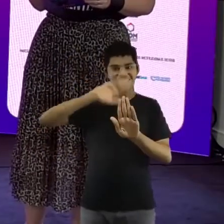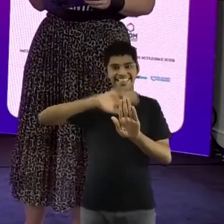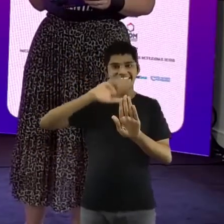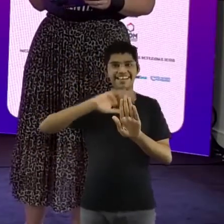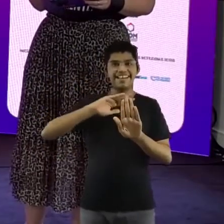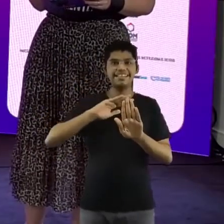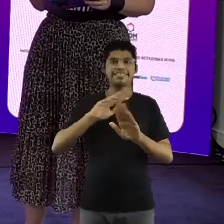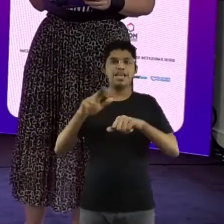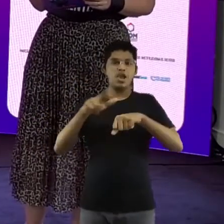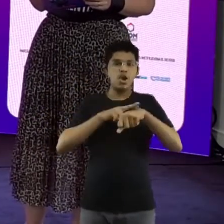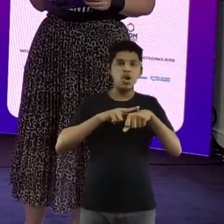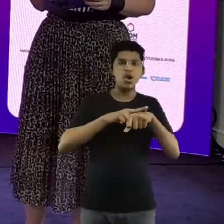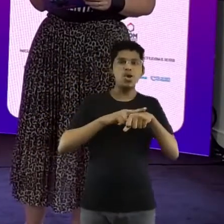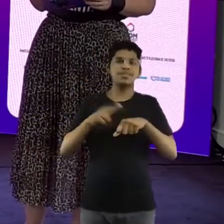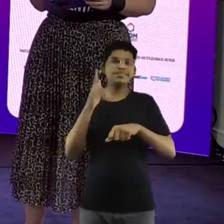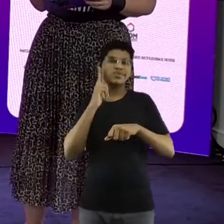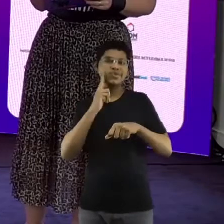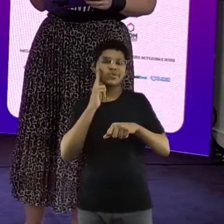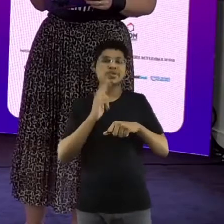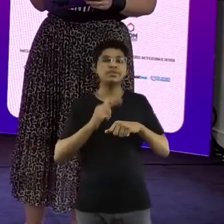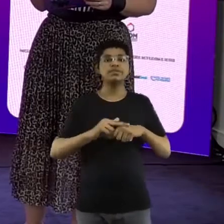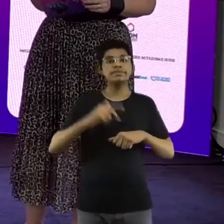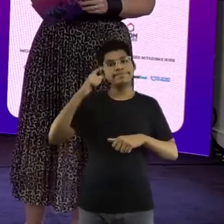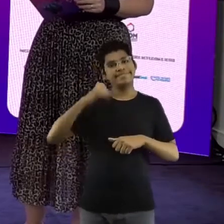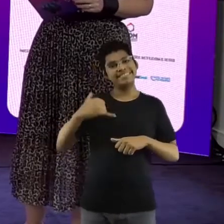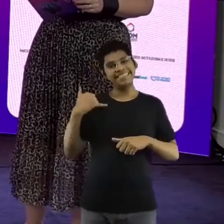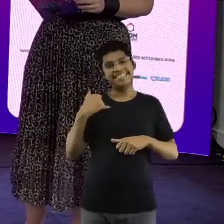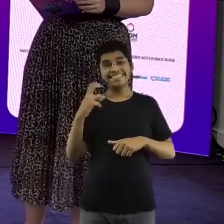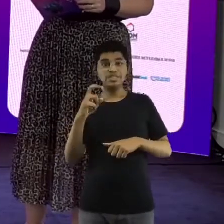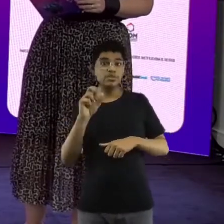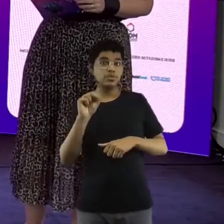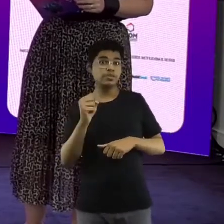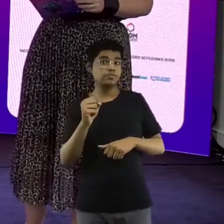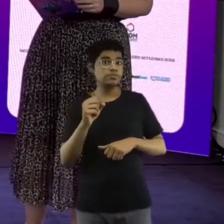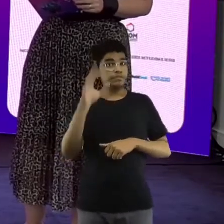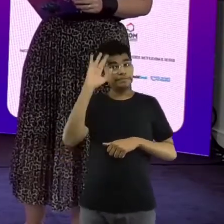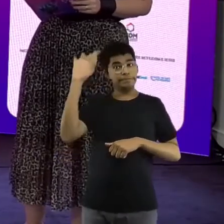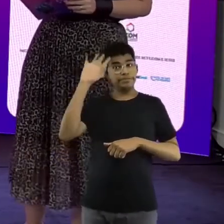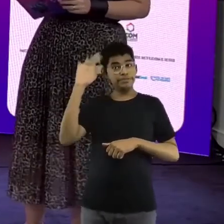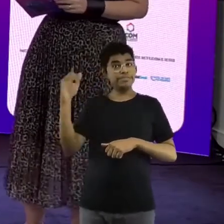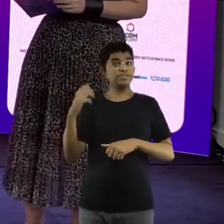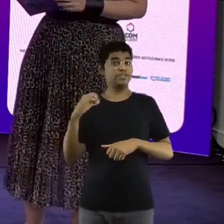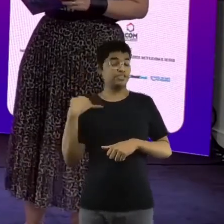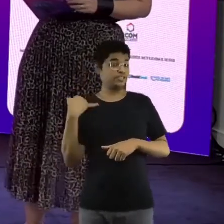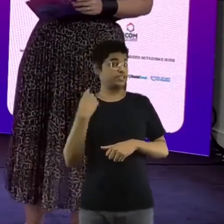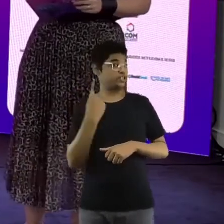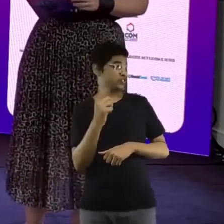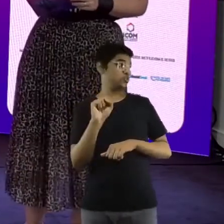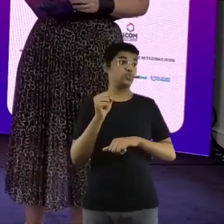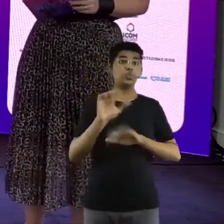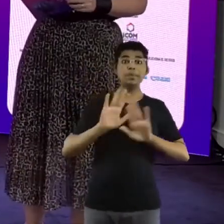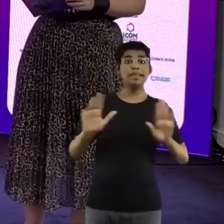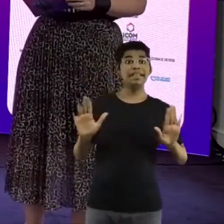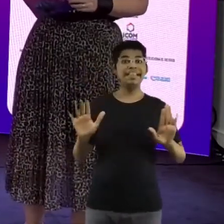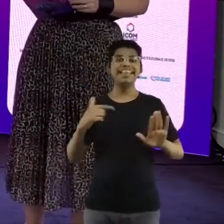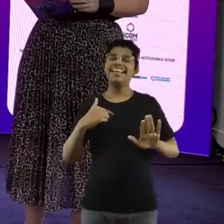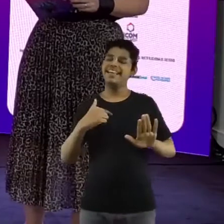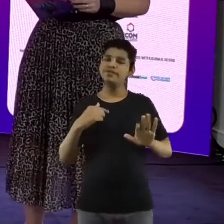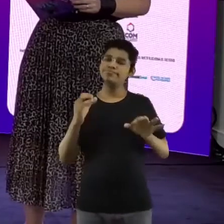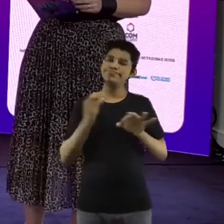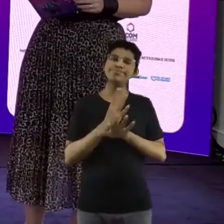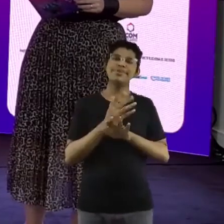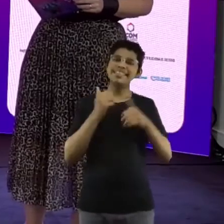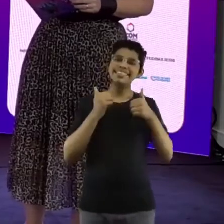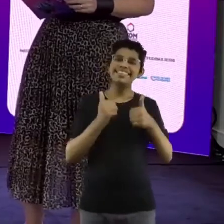Tenho 58 anos e penso que tenho 18, né? Estou pronta aí para mais um desafio. Mas a gente quer chamar nossas